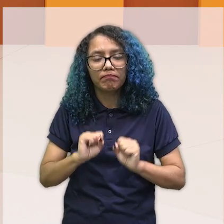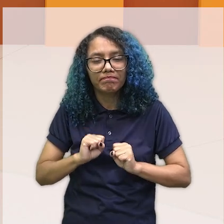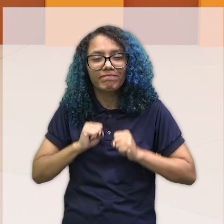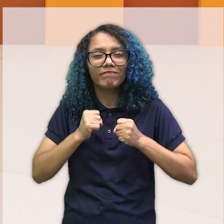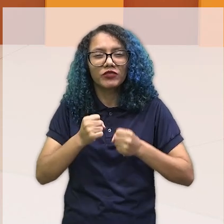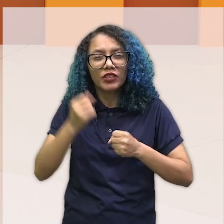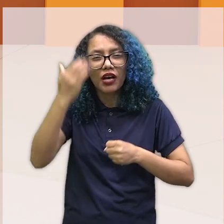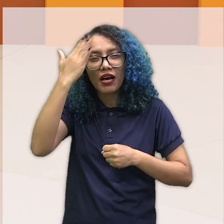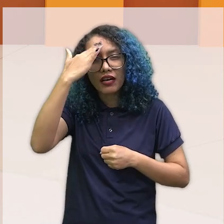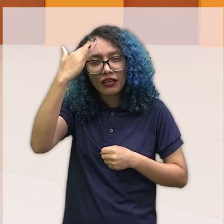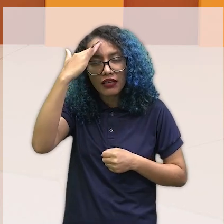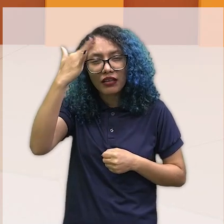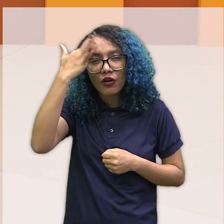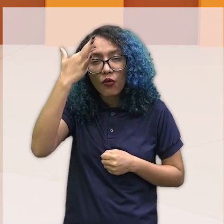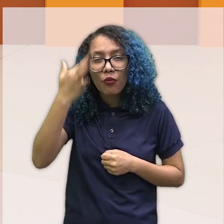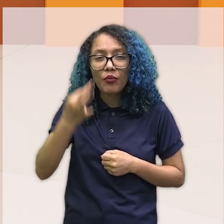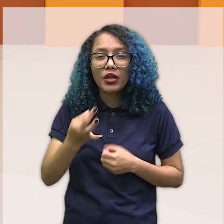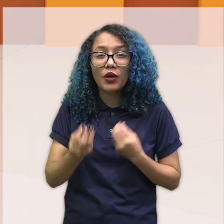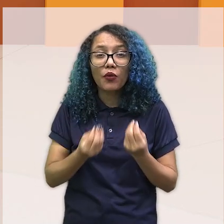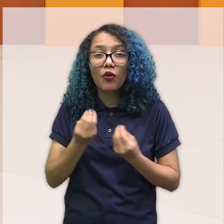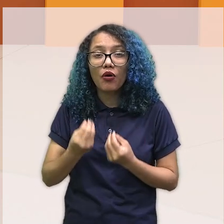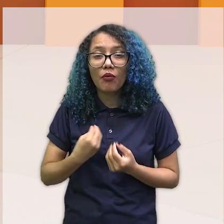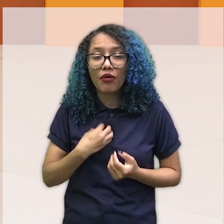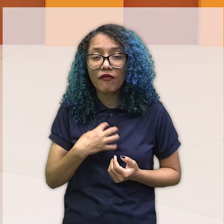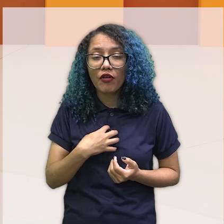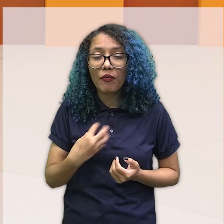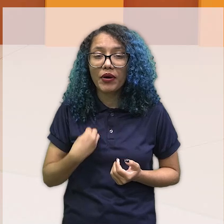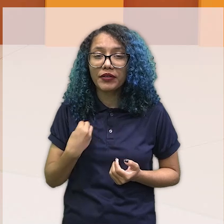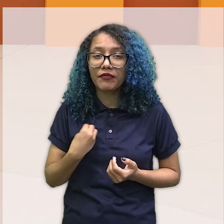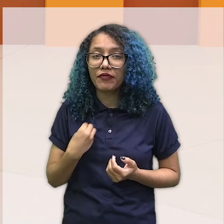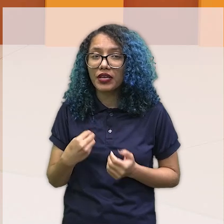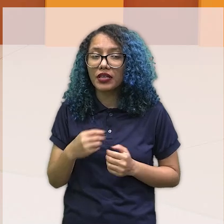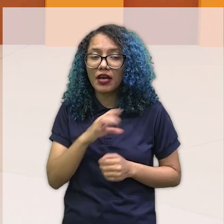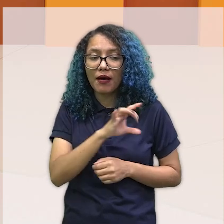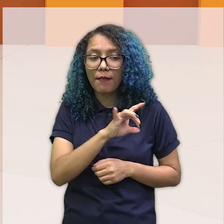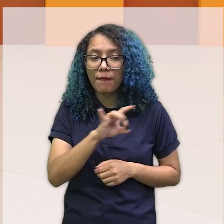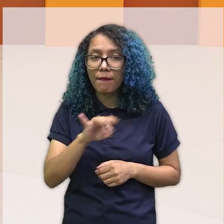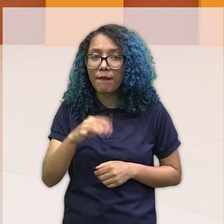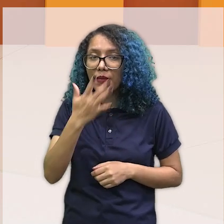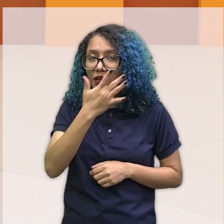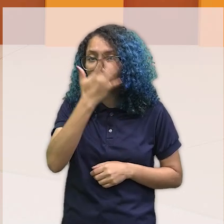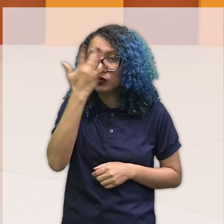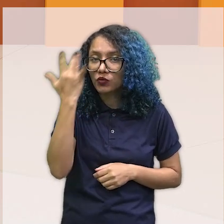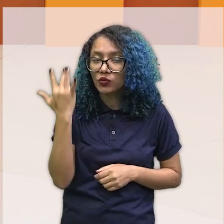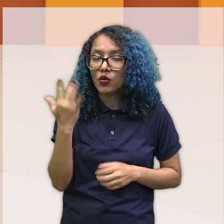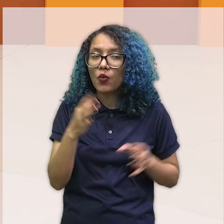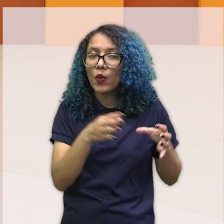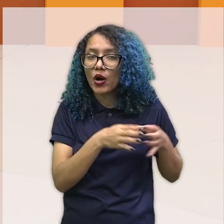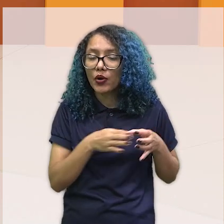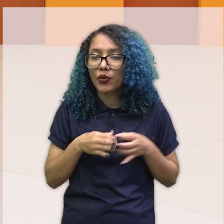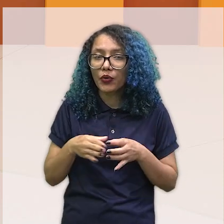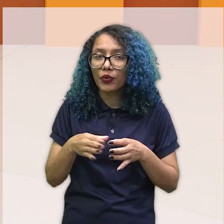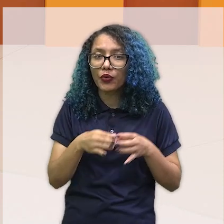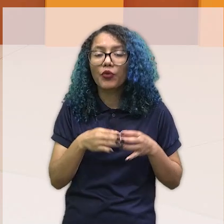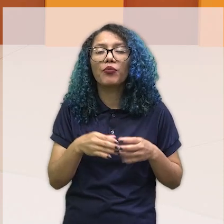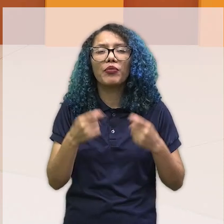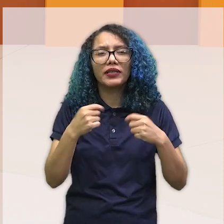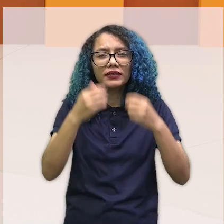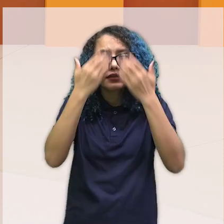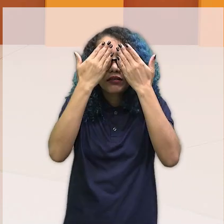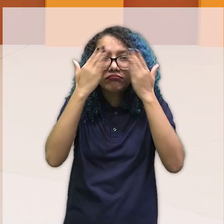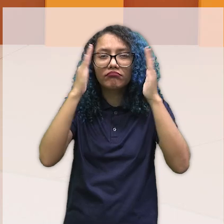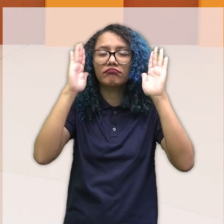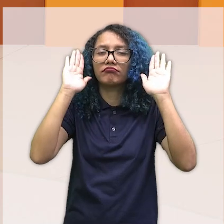entender, né, como é que as pessoas elas vivem e realmente, né, estar ali apta, de cabeça aberta, de